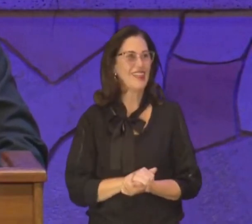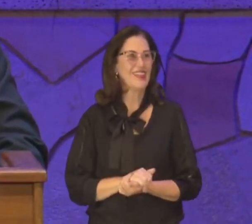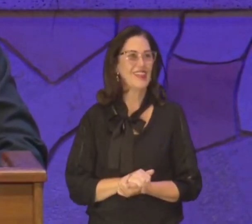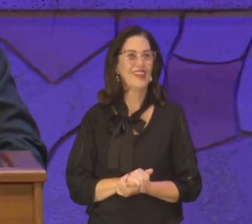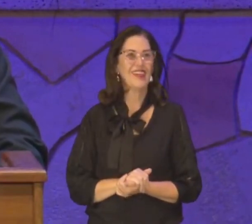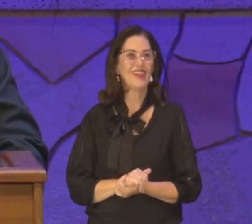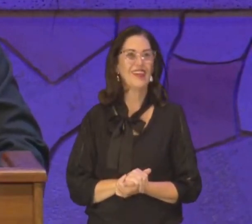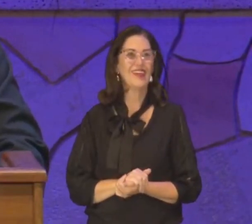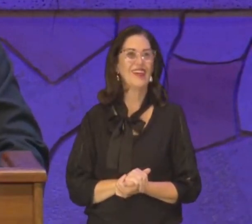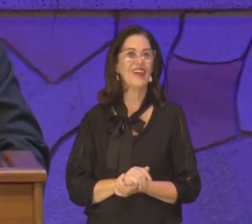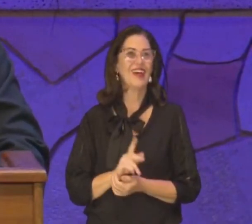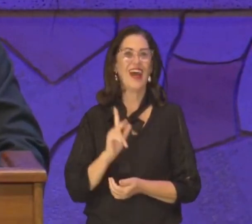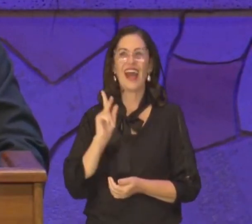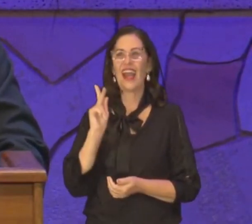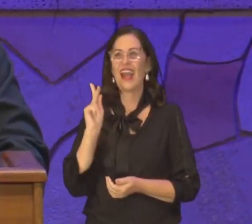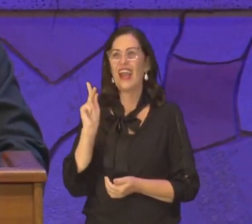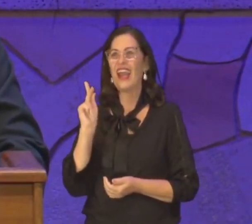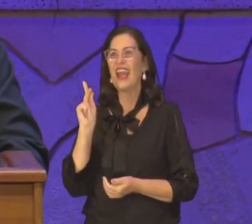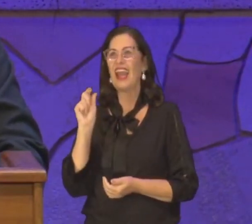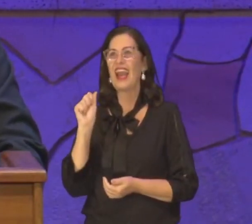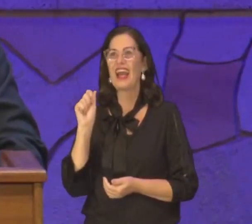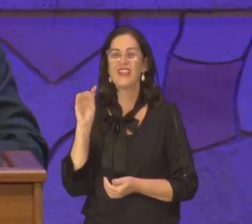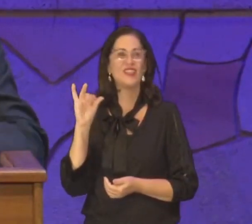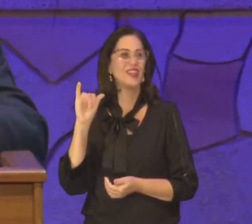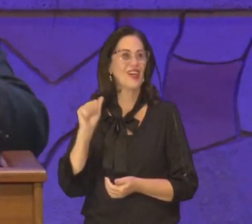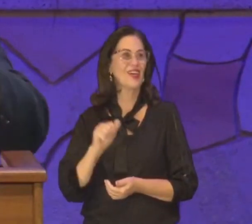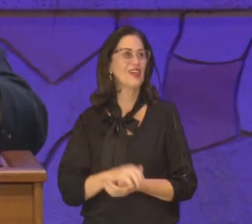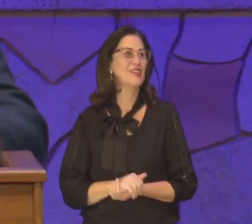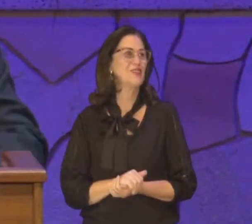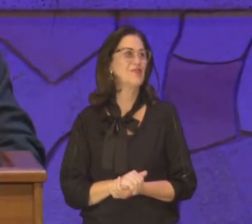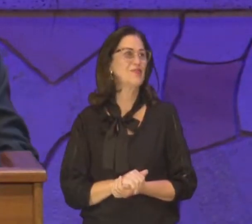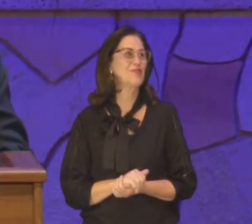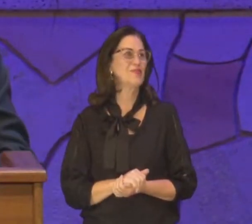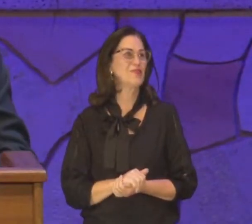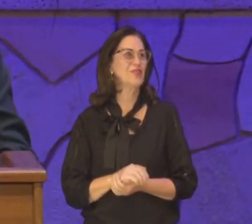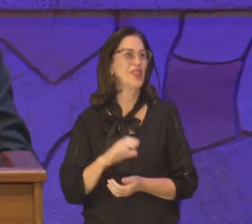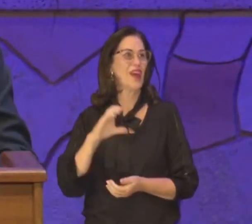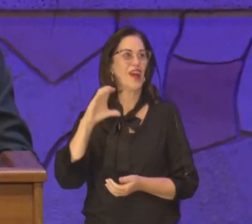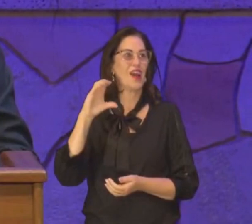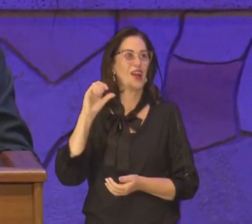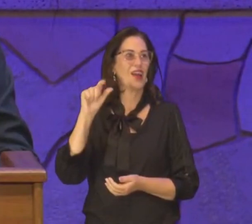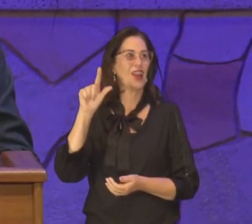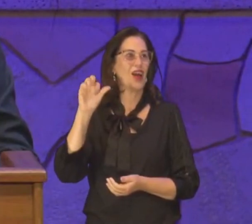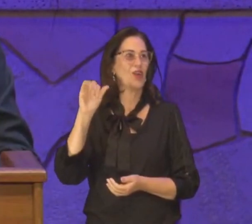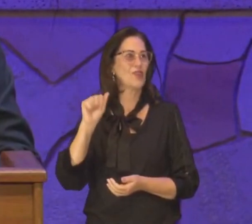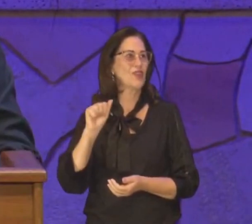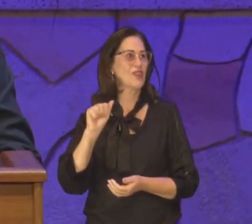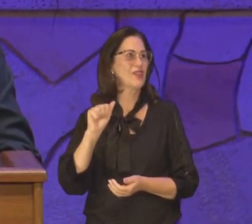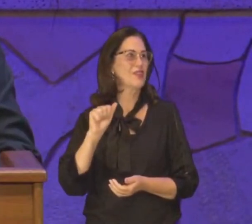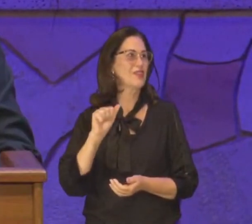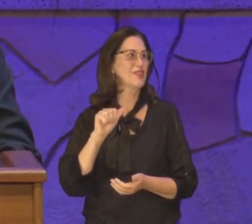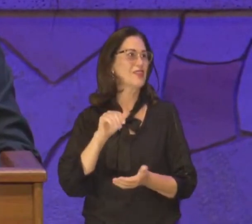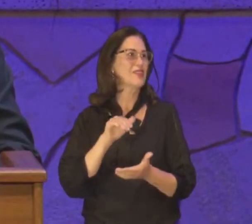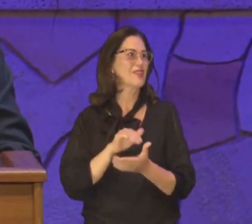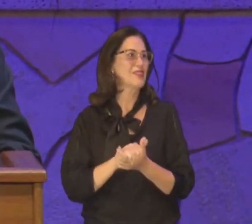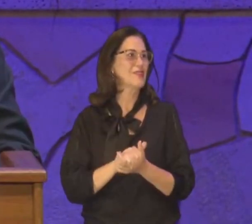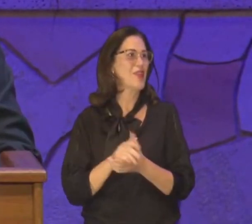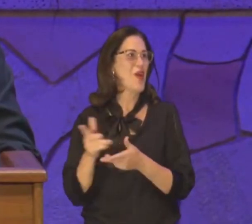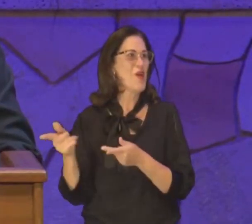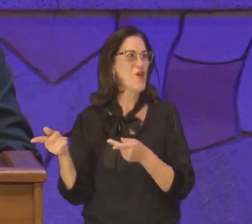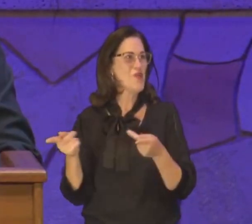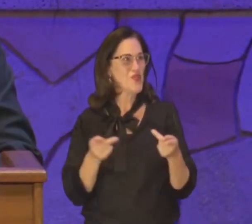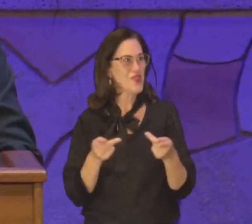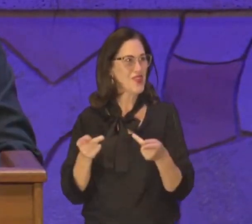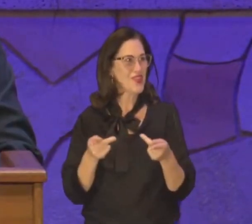Kátia, fica em pé, Kátia, viajou conosco, a Cláudia e o seu esposo Alencar. São os nossos visitantes